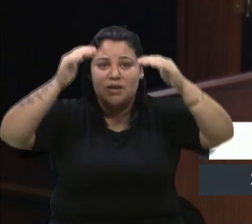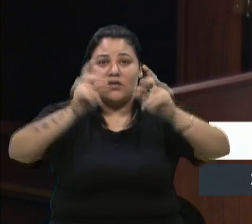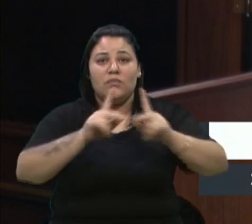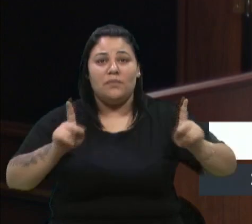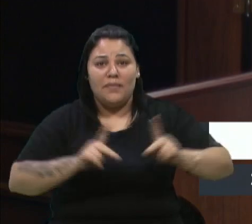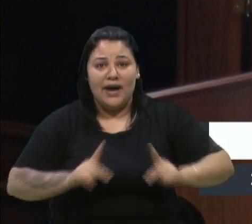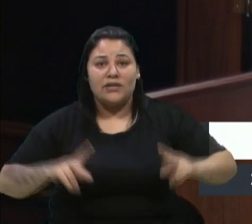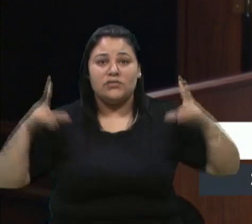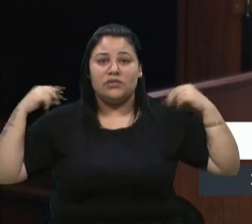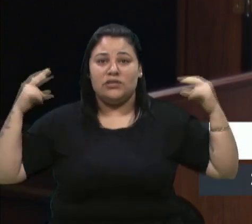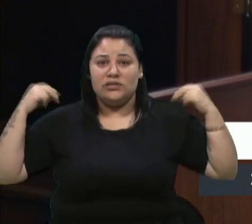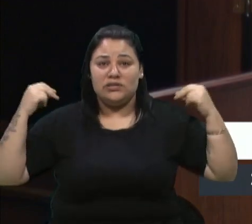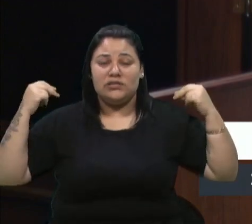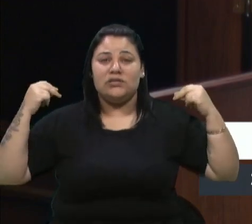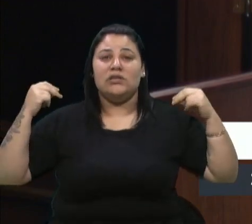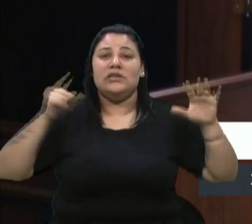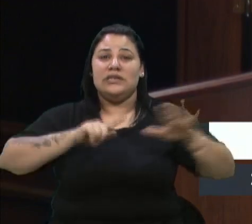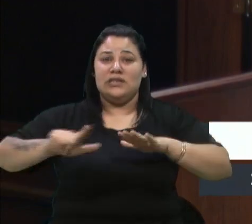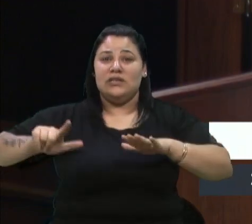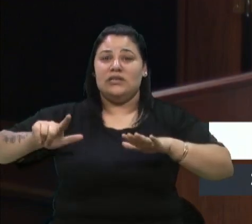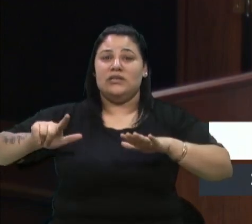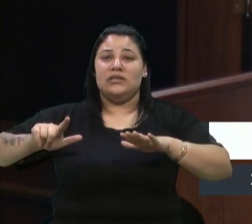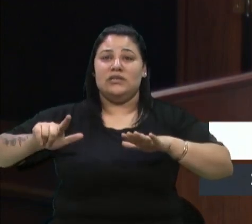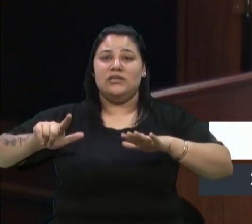A vereadora Tati trouxe na última sessão aqui